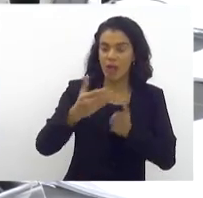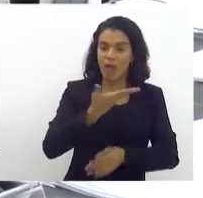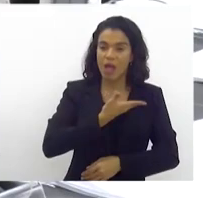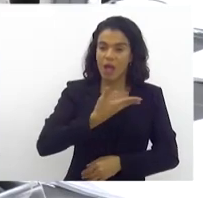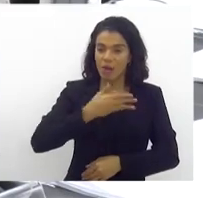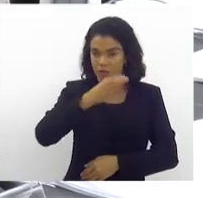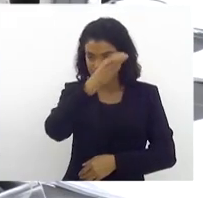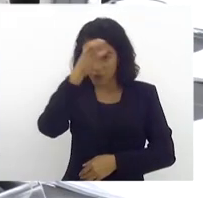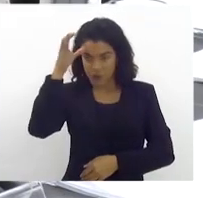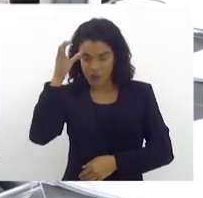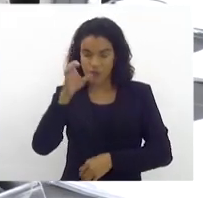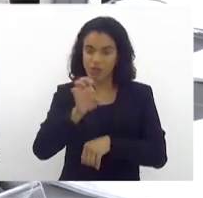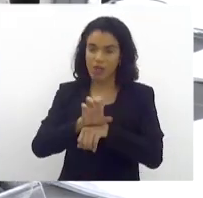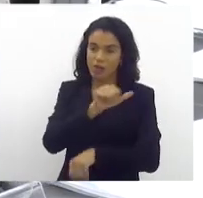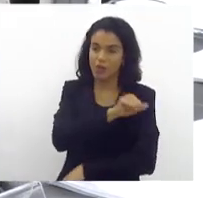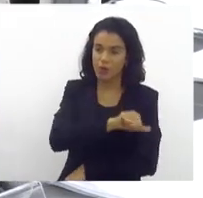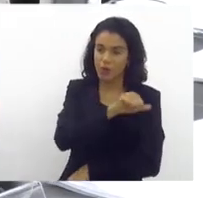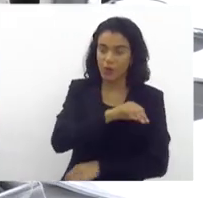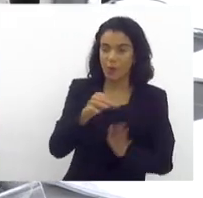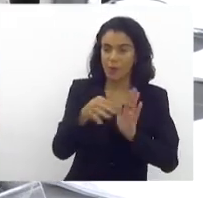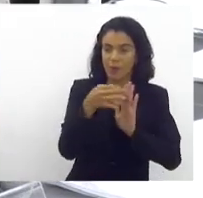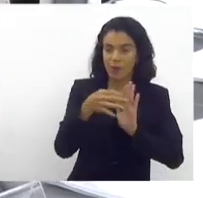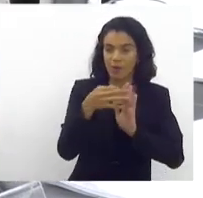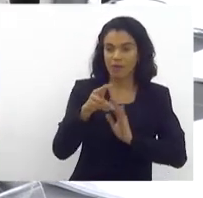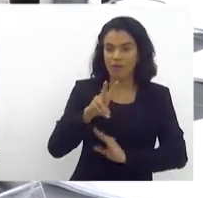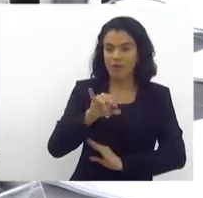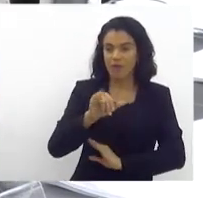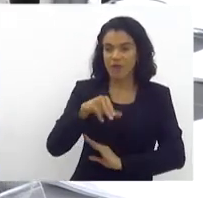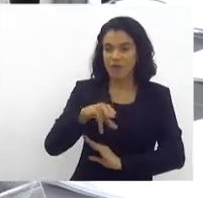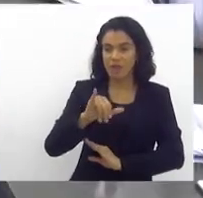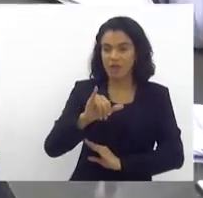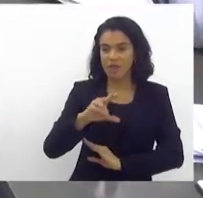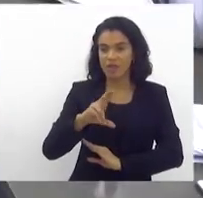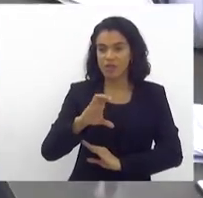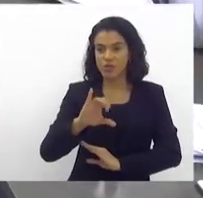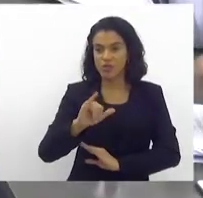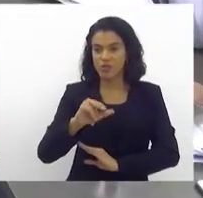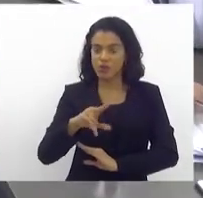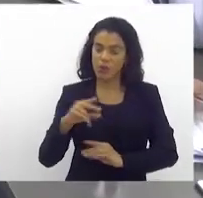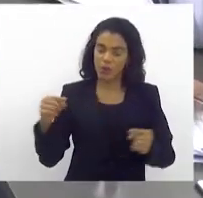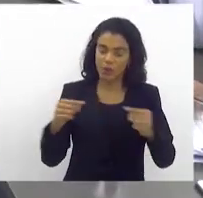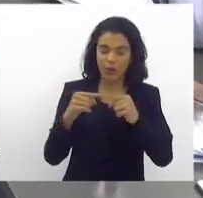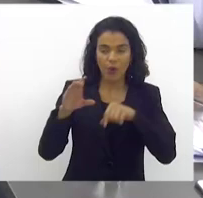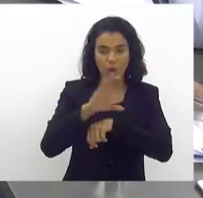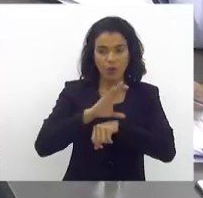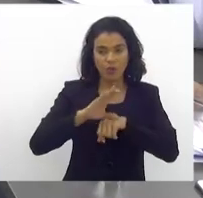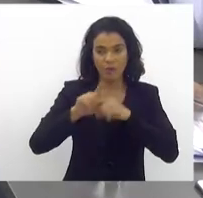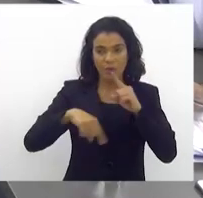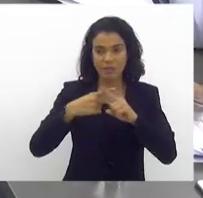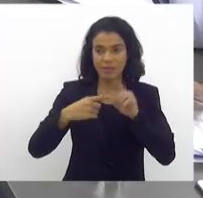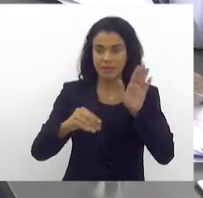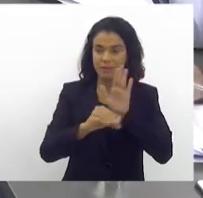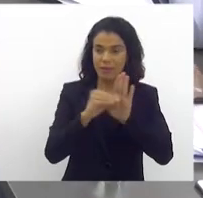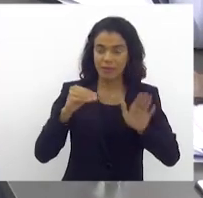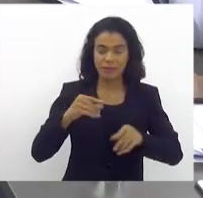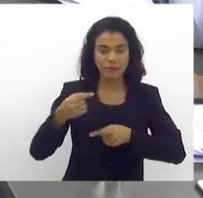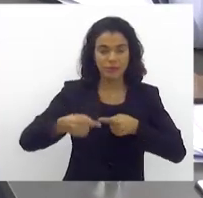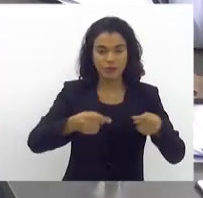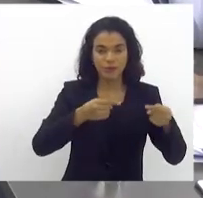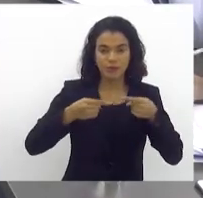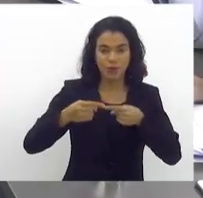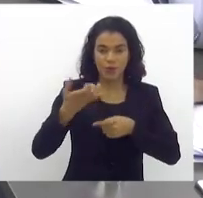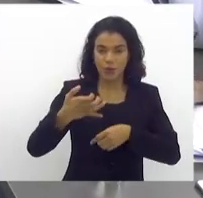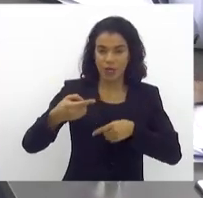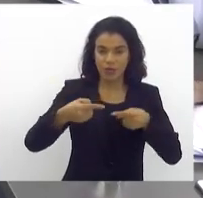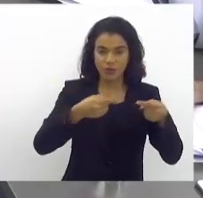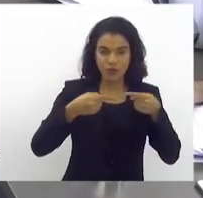âmbito do Estado do Rio de Janeiro. Para aparecer, deputado Vinícius Cozzolino. Senhor presidente, constitucionalidade com emenda. Em discussão. Não